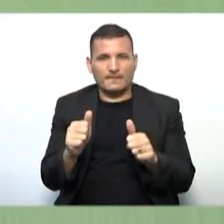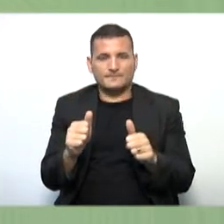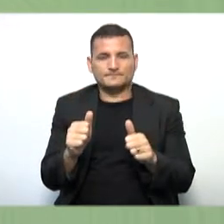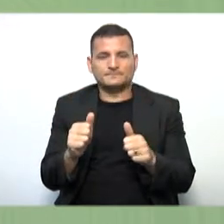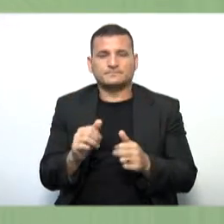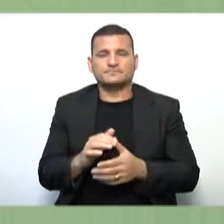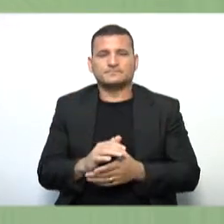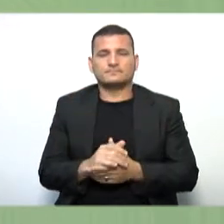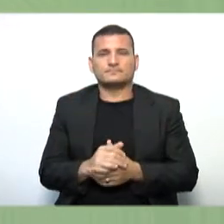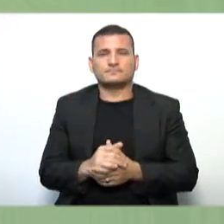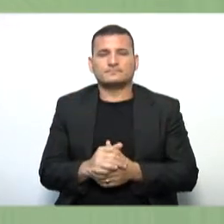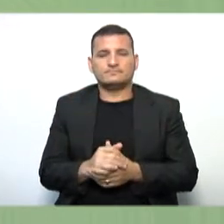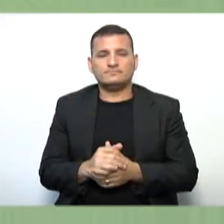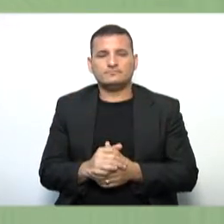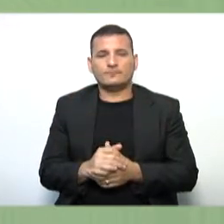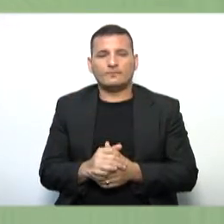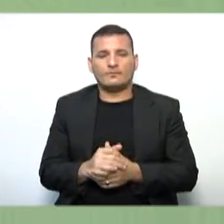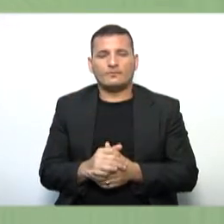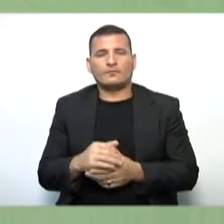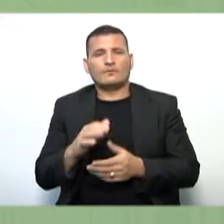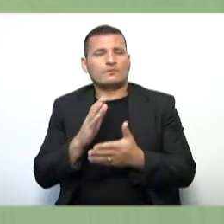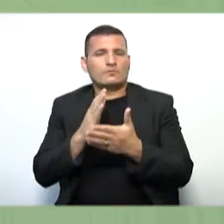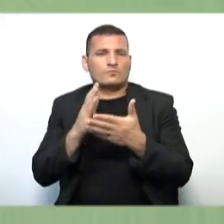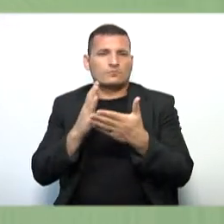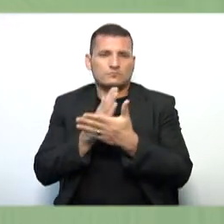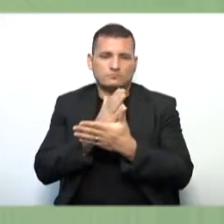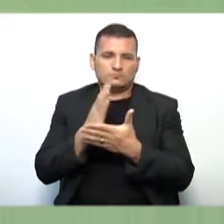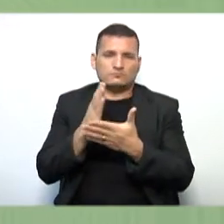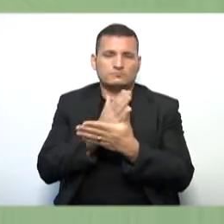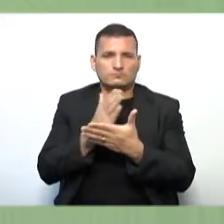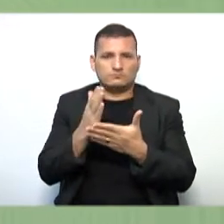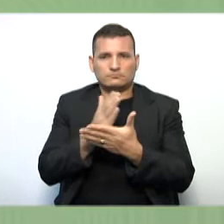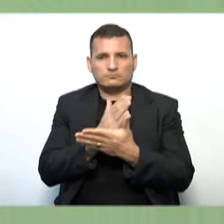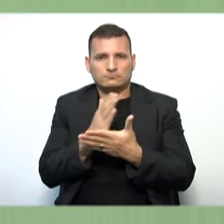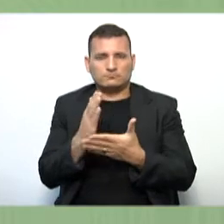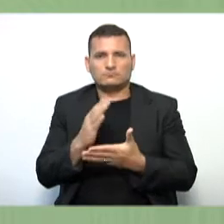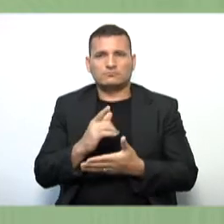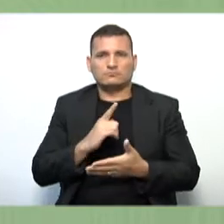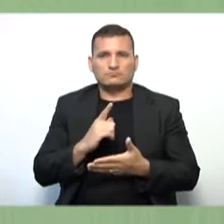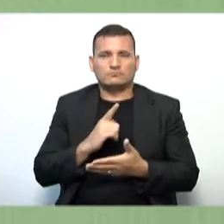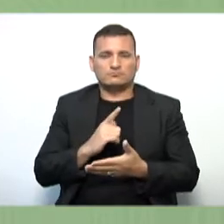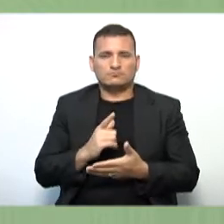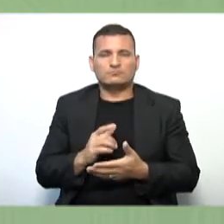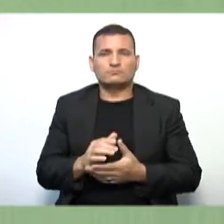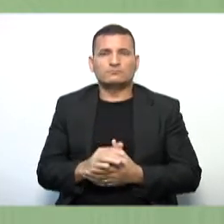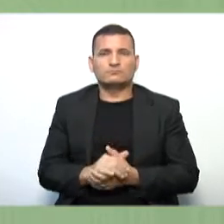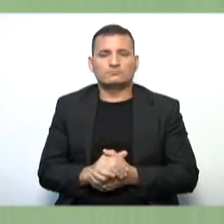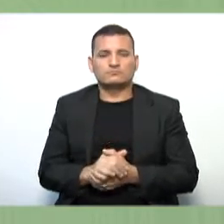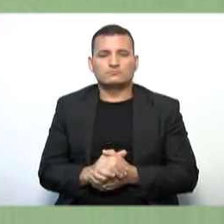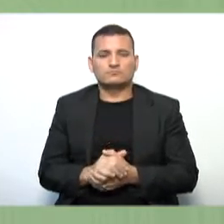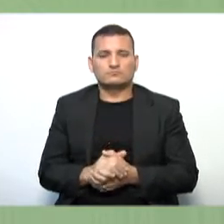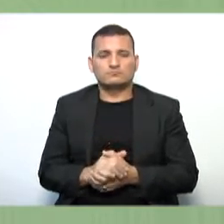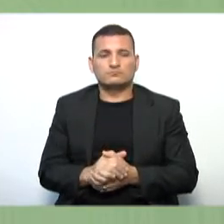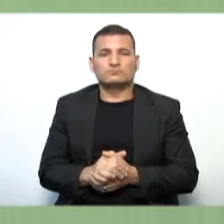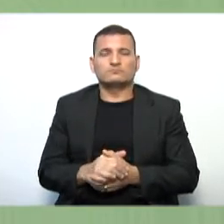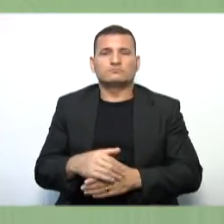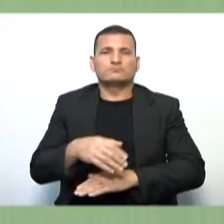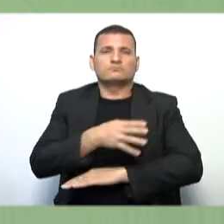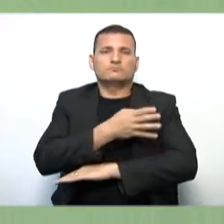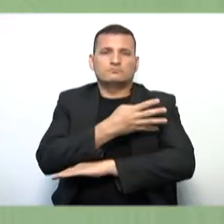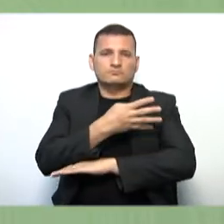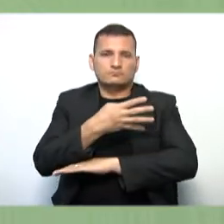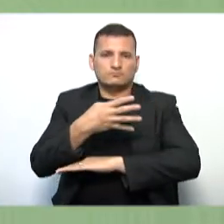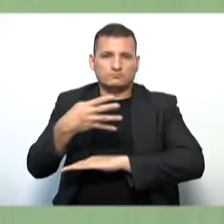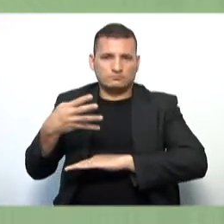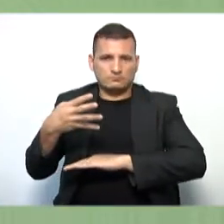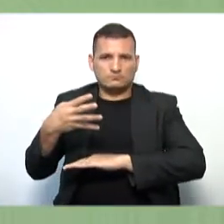alguns deles, né? Não são só esses, mas alguns que a gente preferiu destacar para vocês. Microsoft é